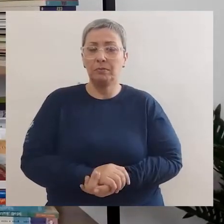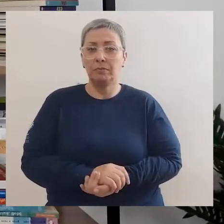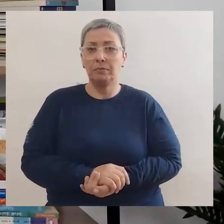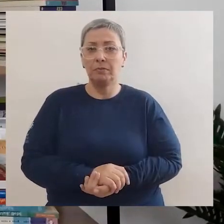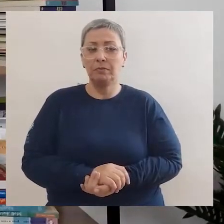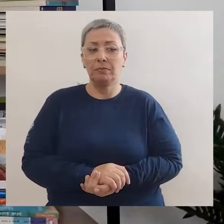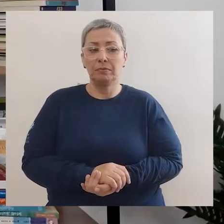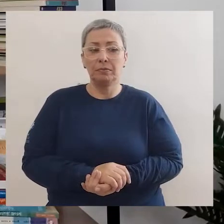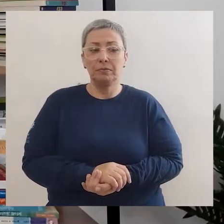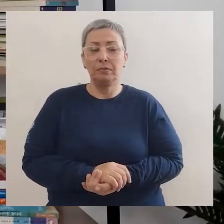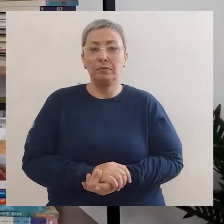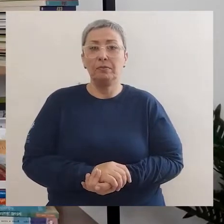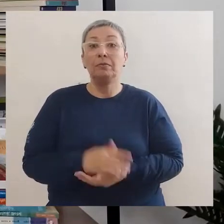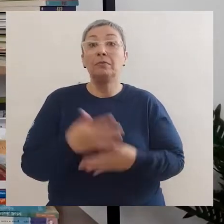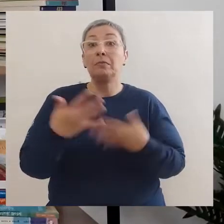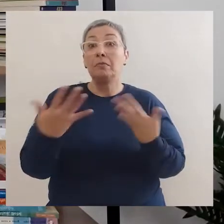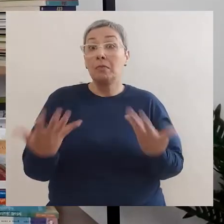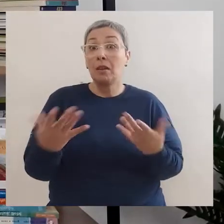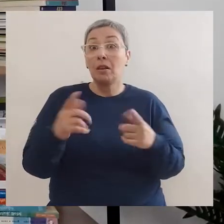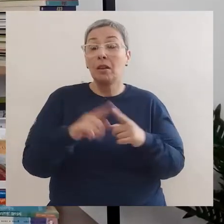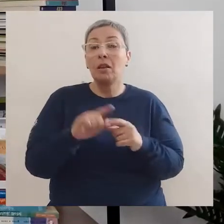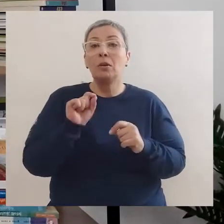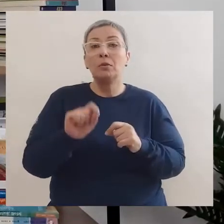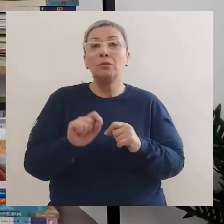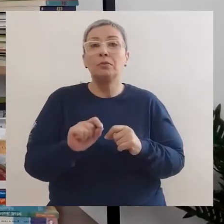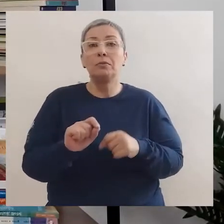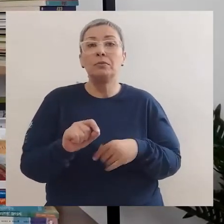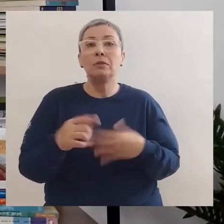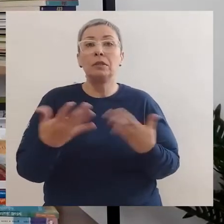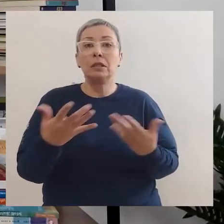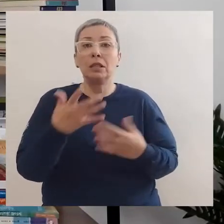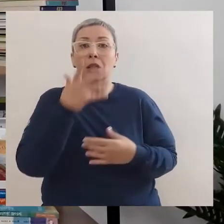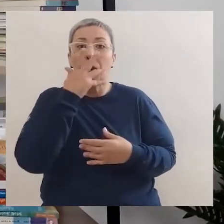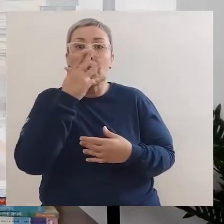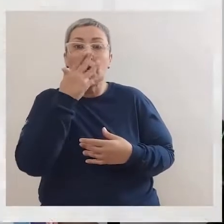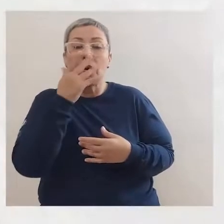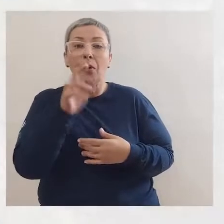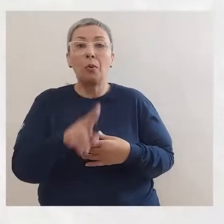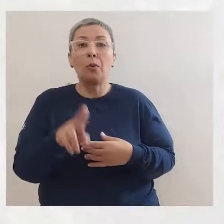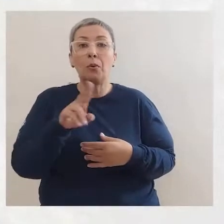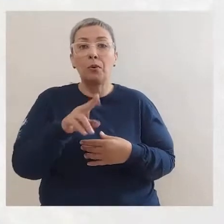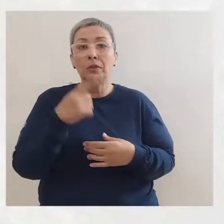iguais, né? Conforme o exemplo dessa figura que eu vou mostrar agora para vocês.